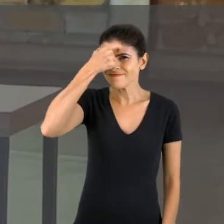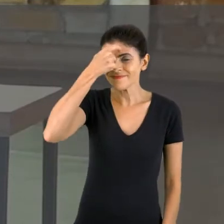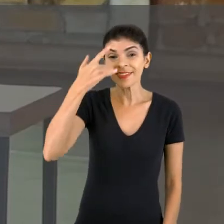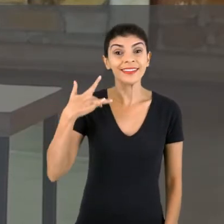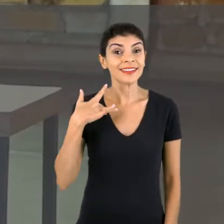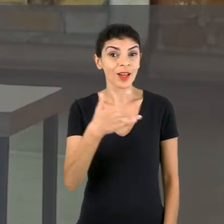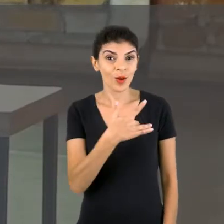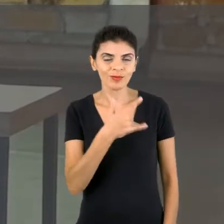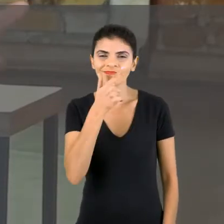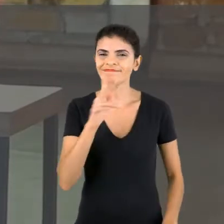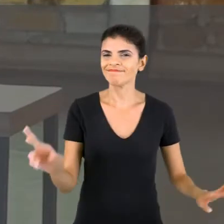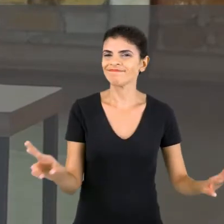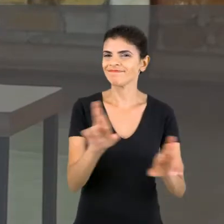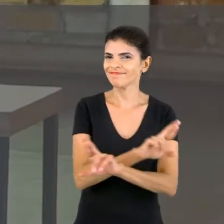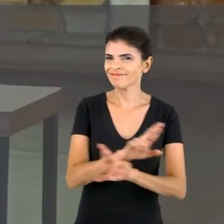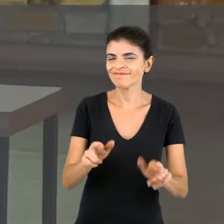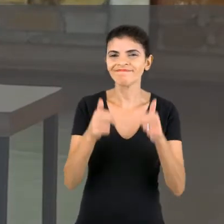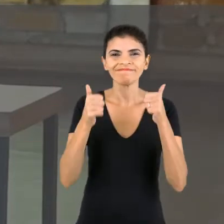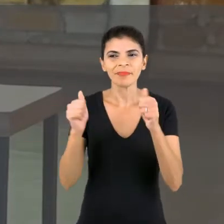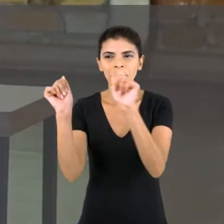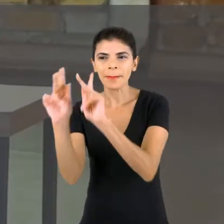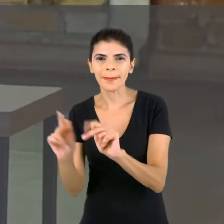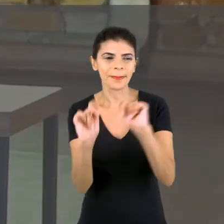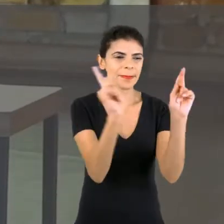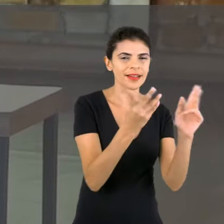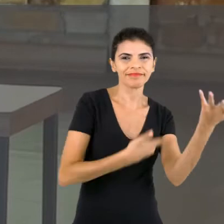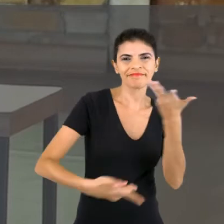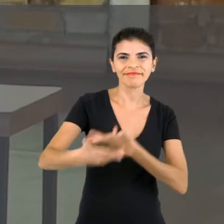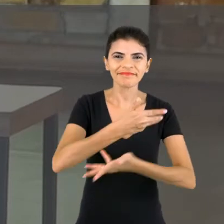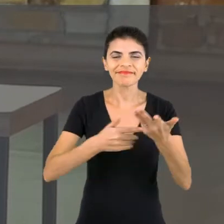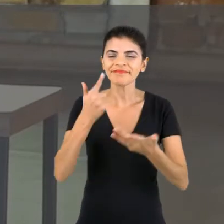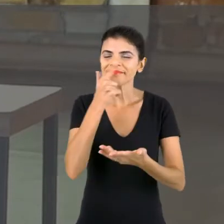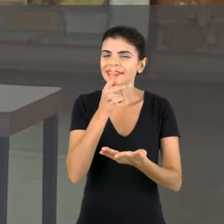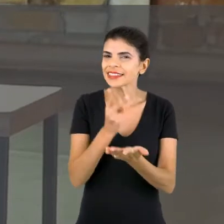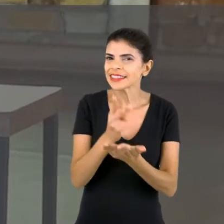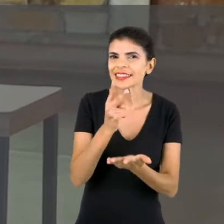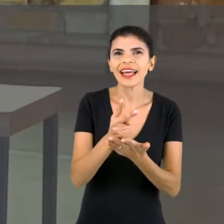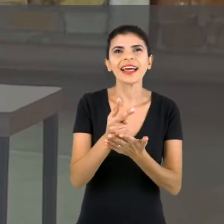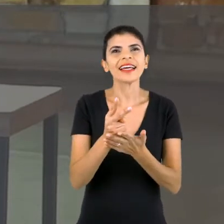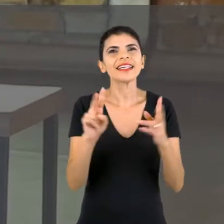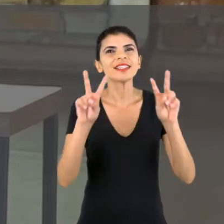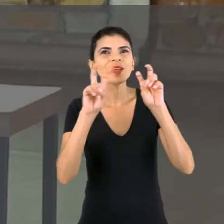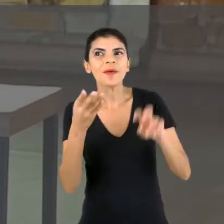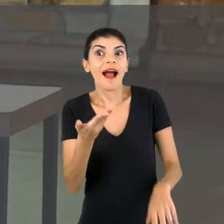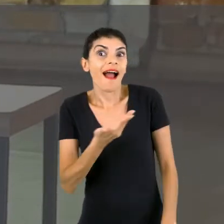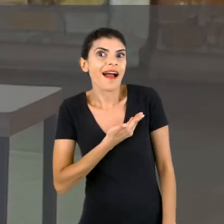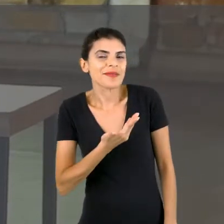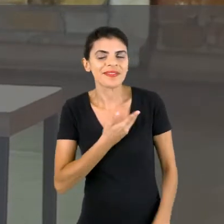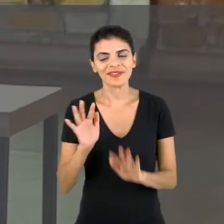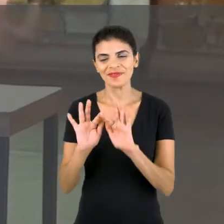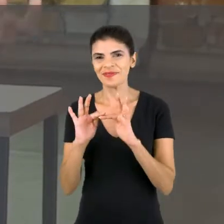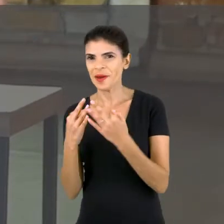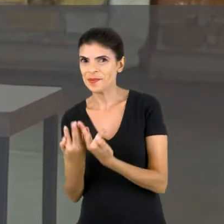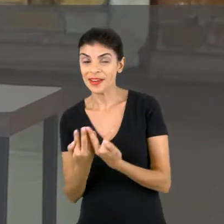companhia e para a saúde das relações que existem dentro dessa companhia. Para a gente cultivar essa questão dessa